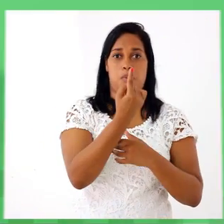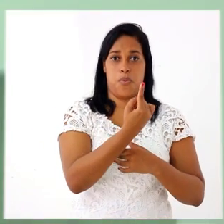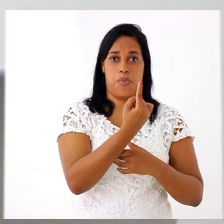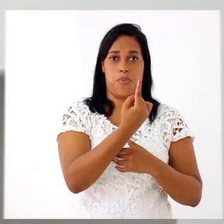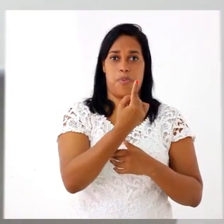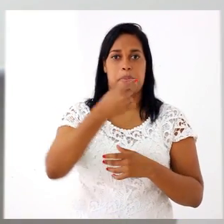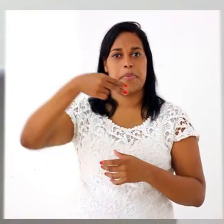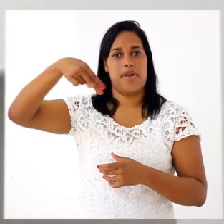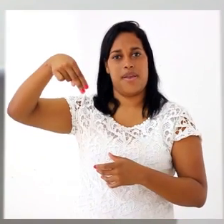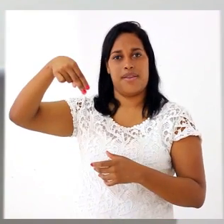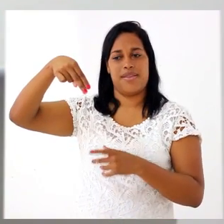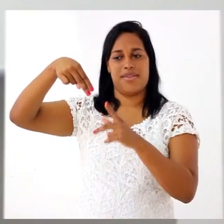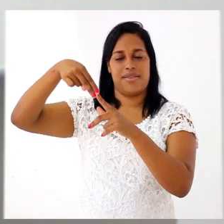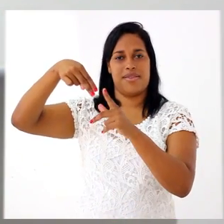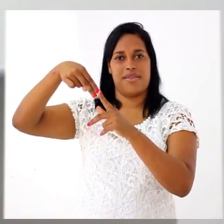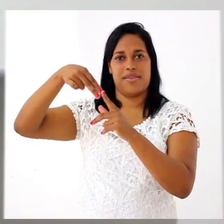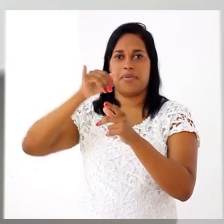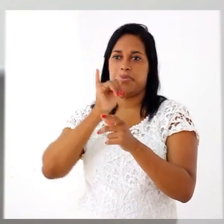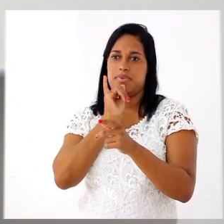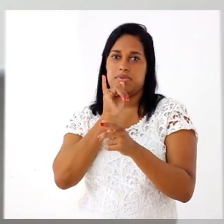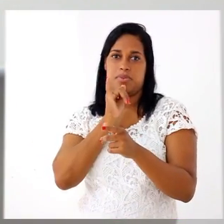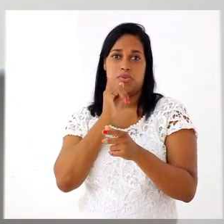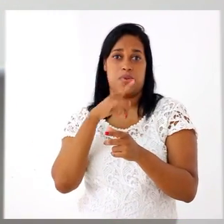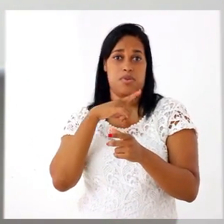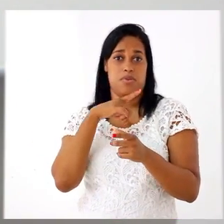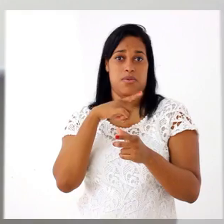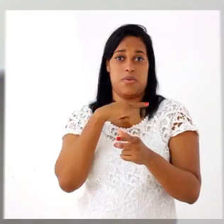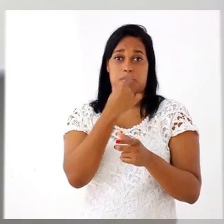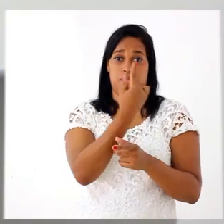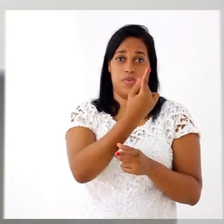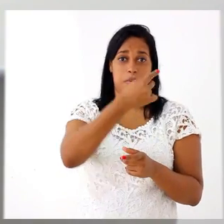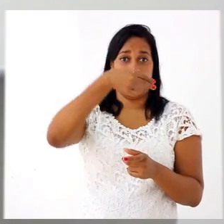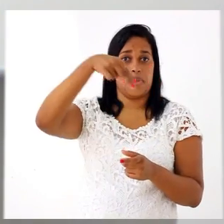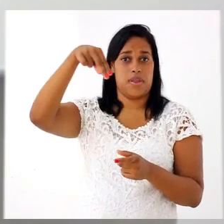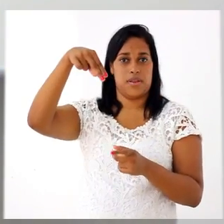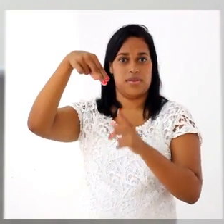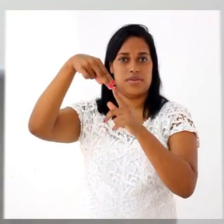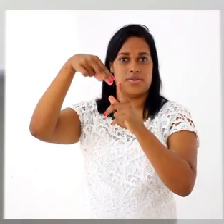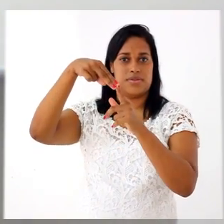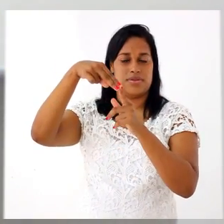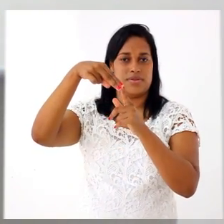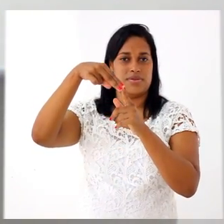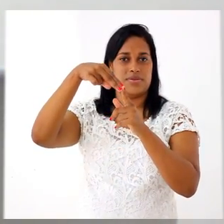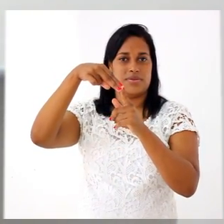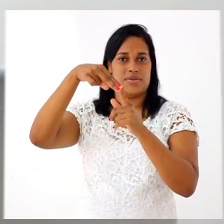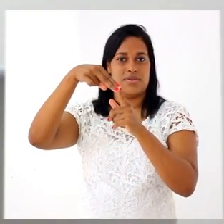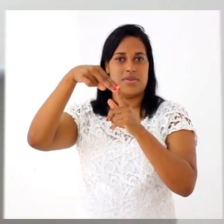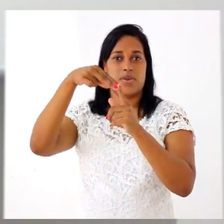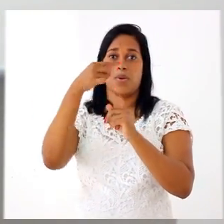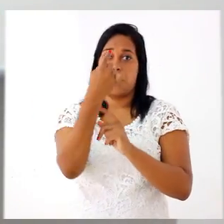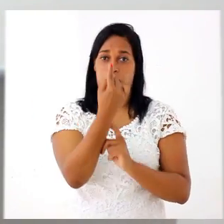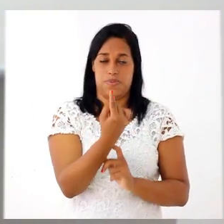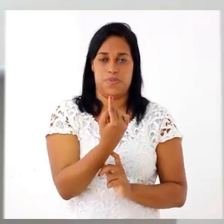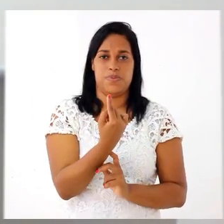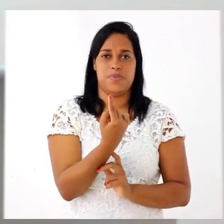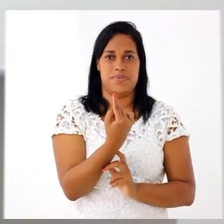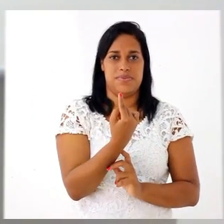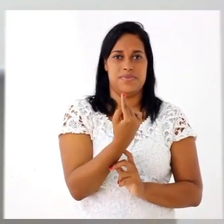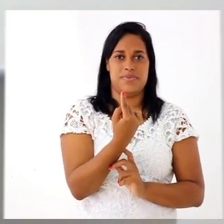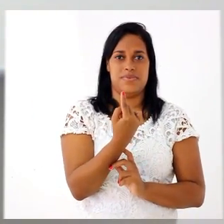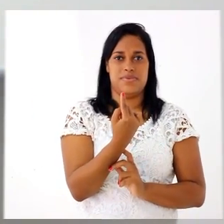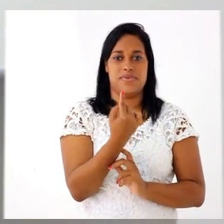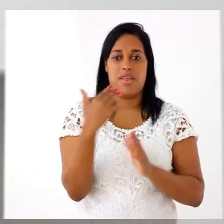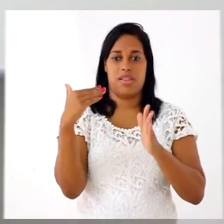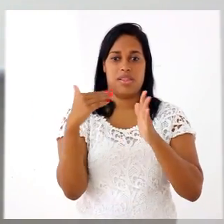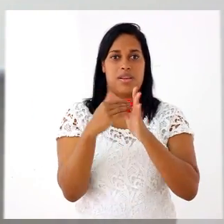que quando temos uma relação de 1 para N, a chave do lado que é de 1 vai para o lado